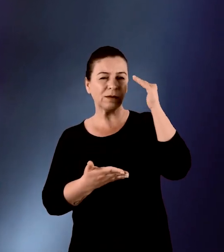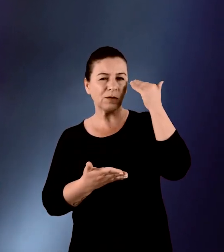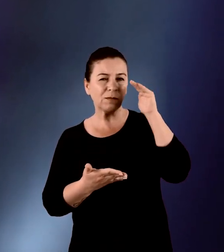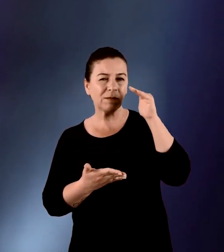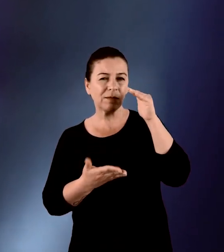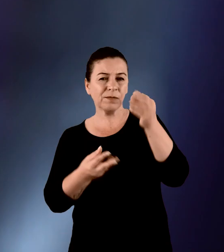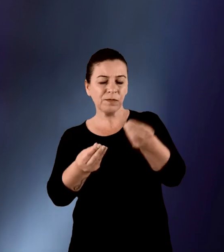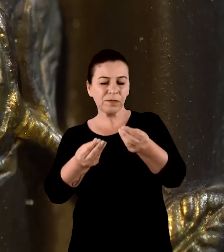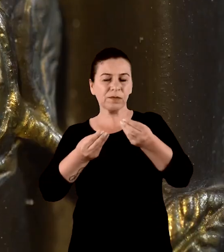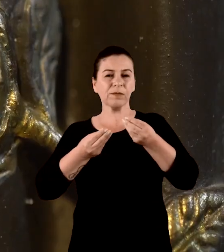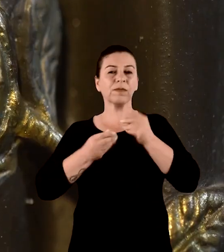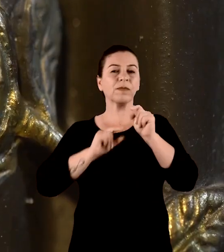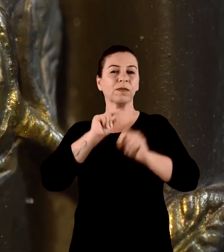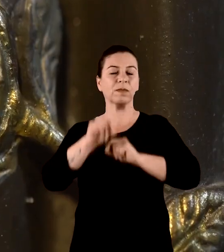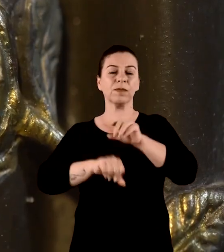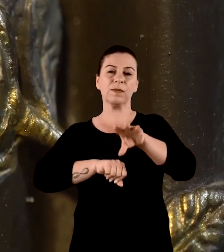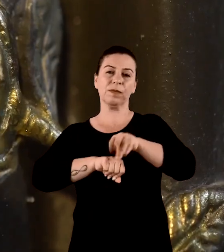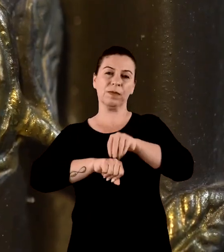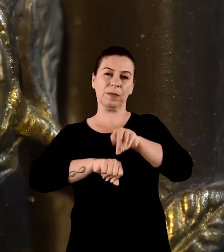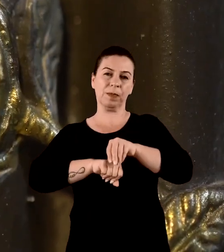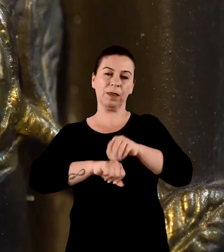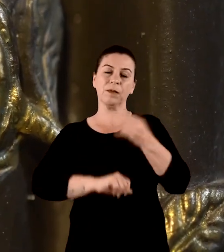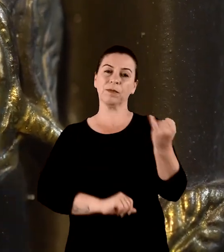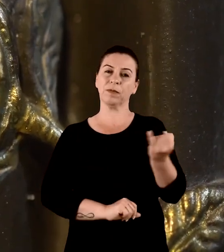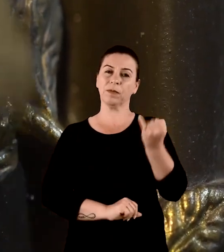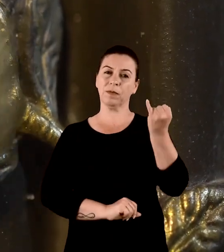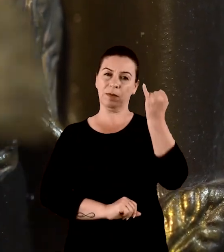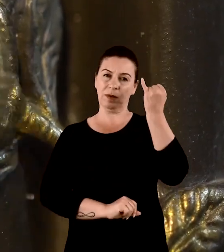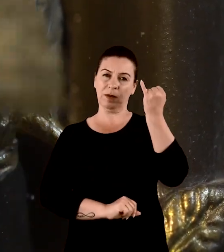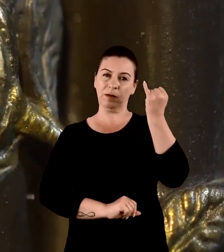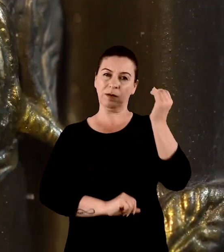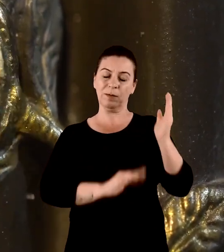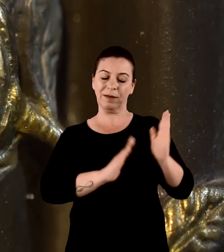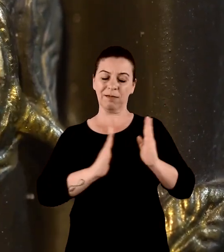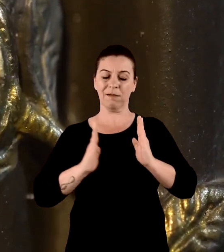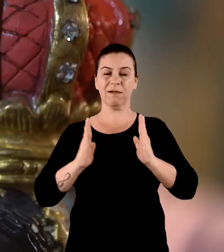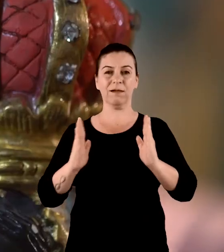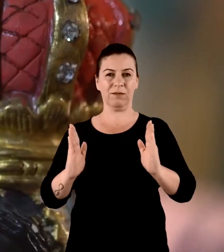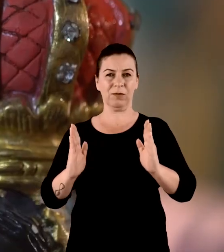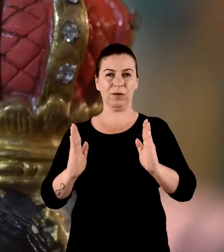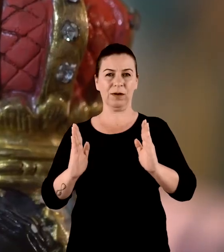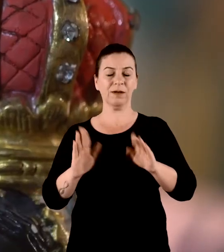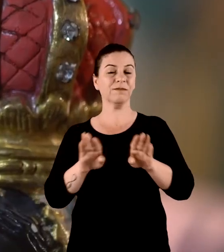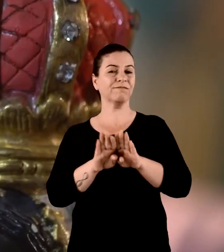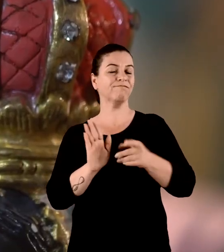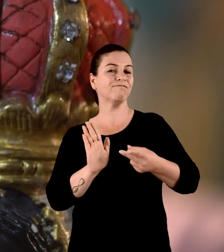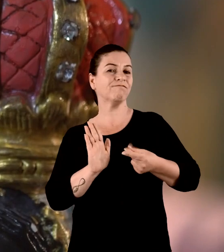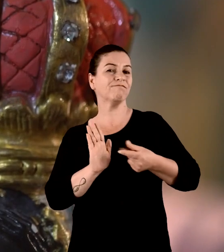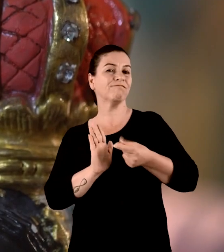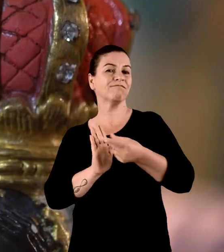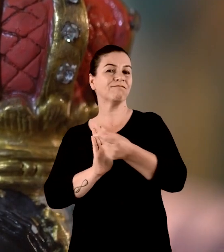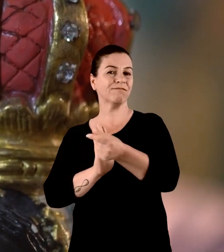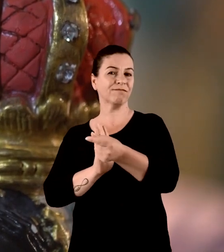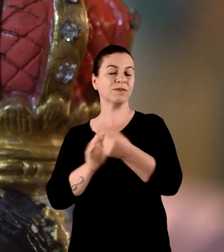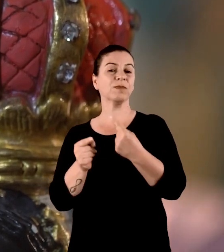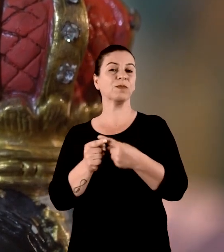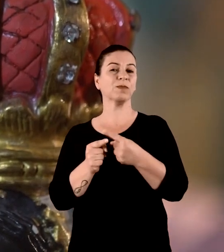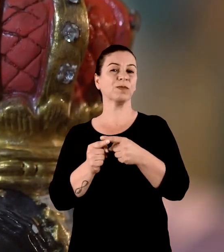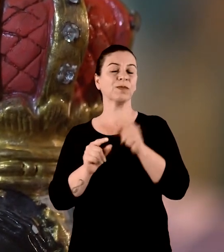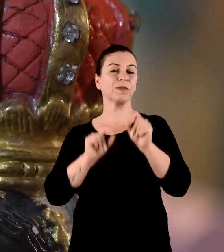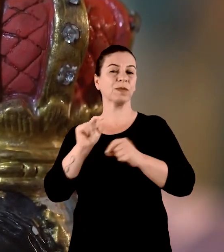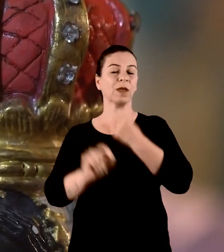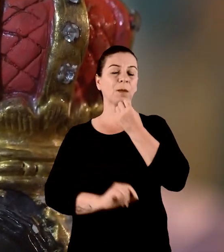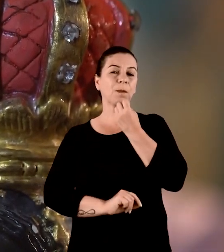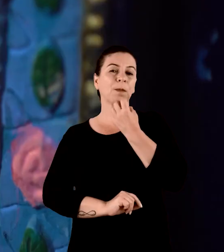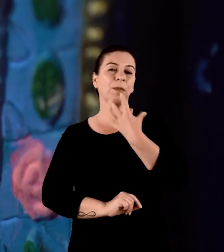leitura, traz para você o conhecimento importante para aquela época e eterno, porque